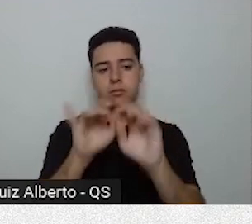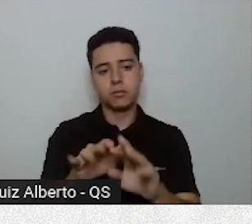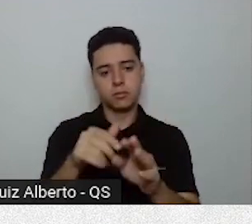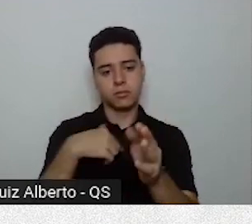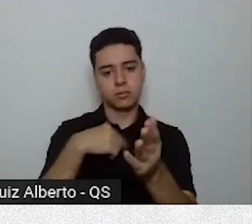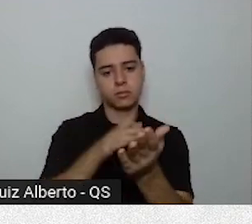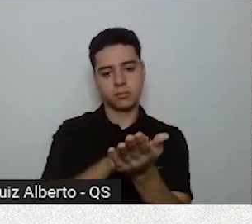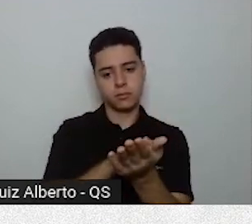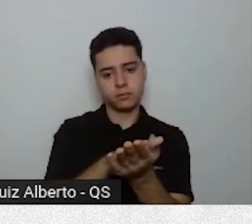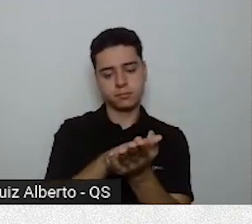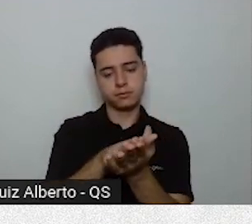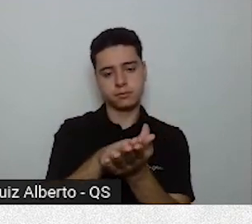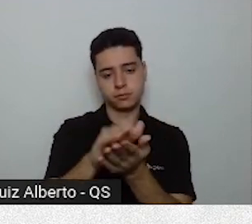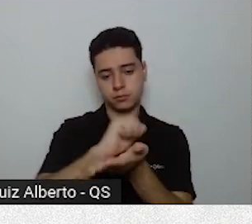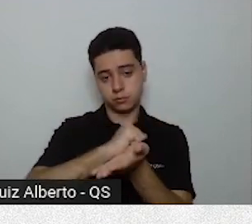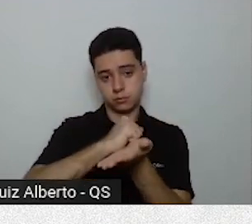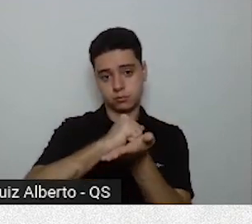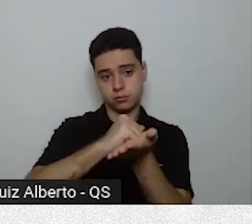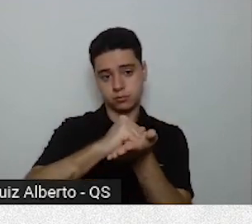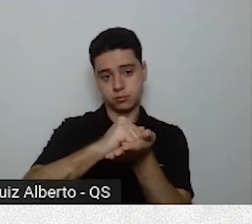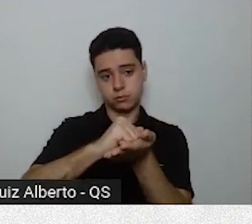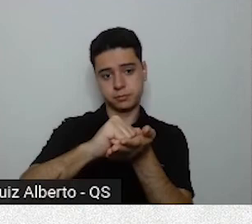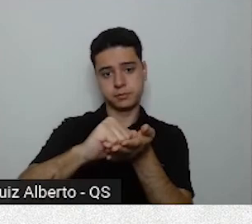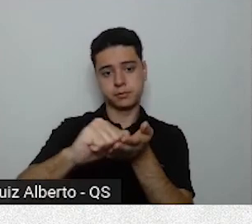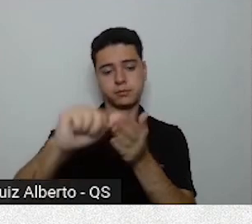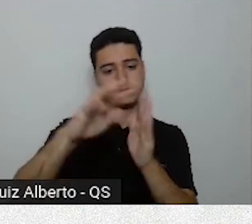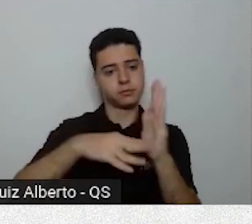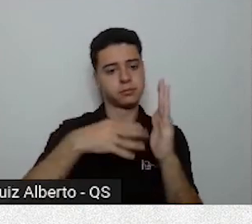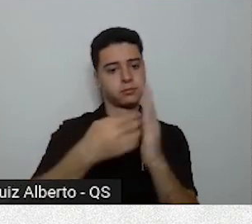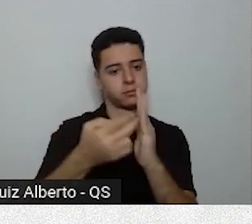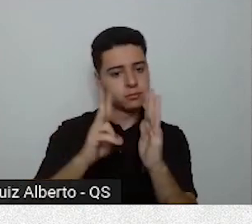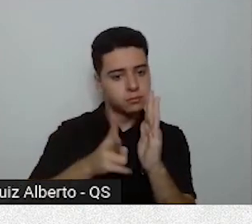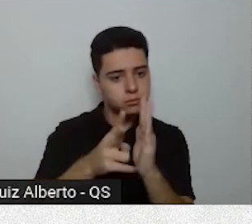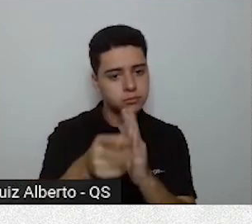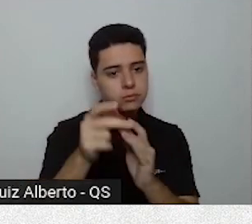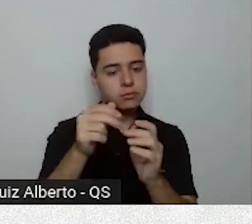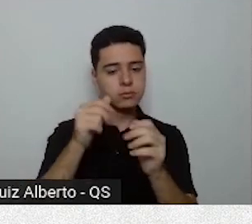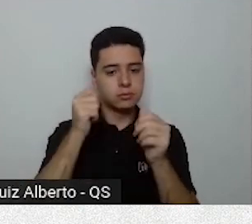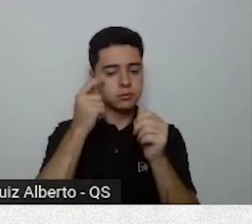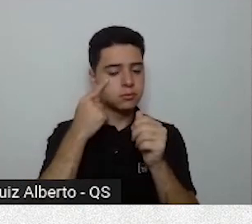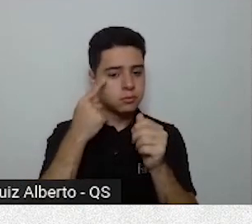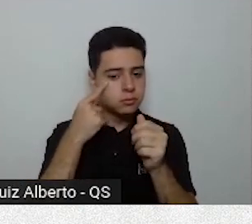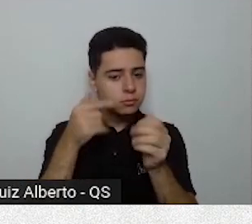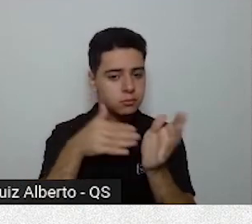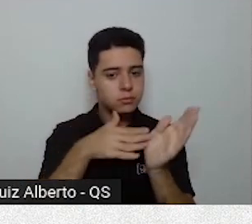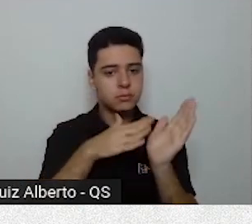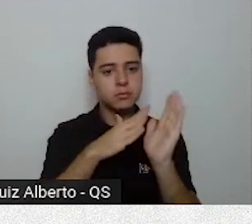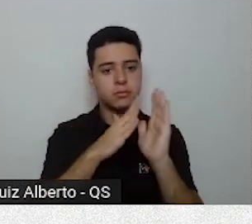essa pintura, e eu vou continuar acompanhando essa mudança dela, né, com o tempo.